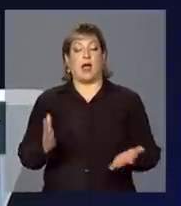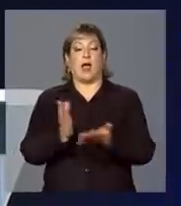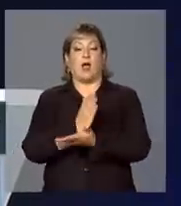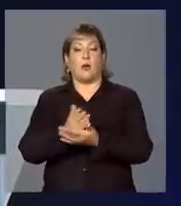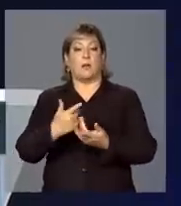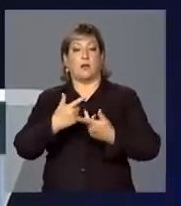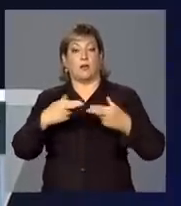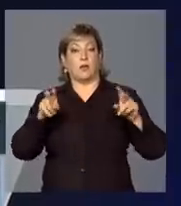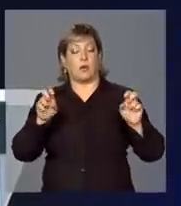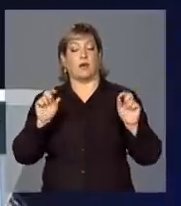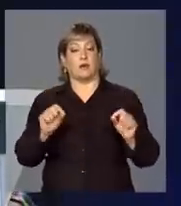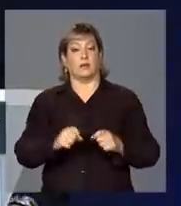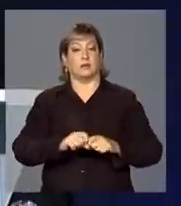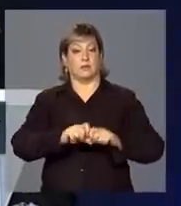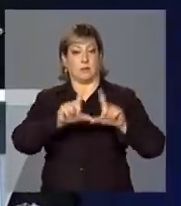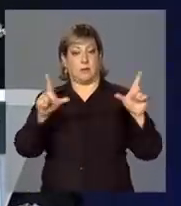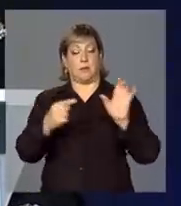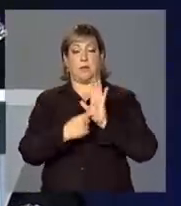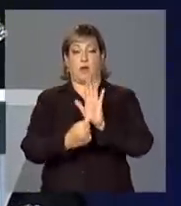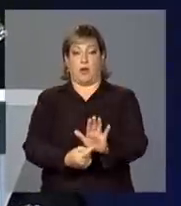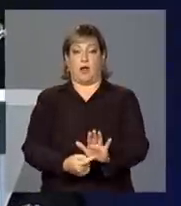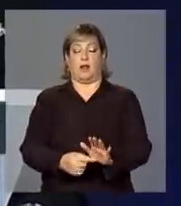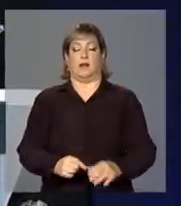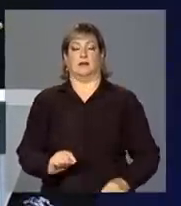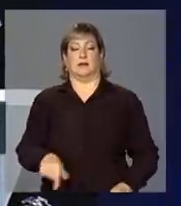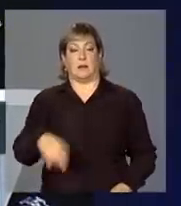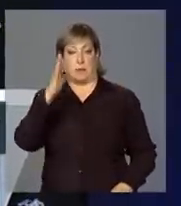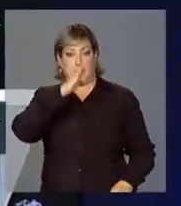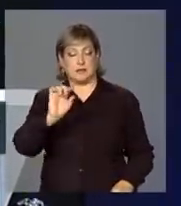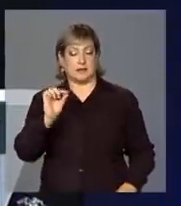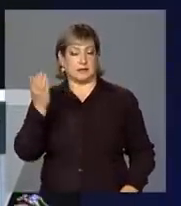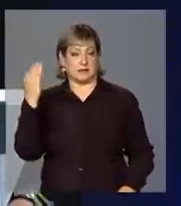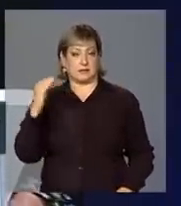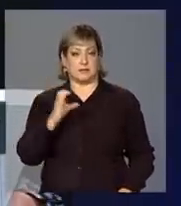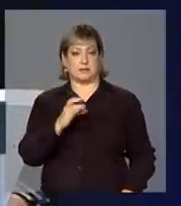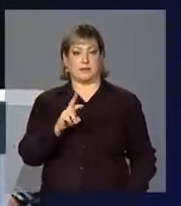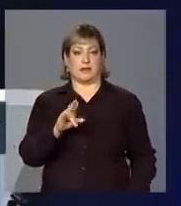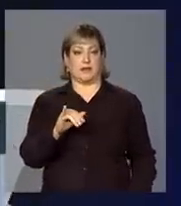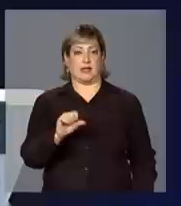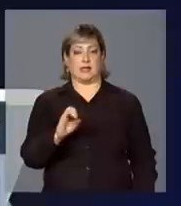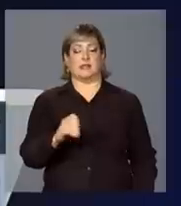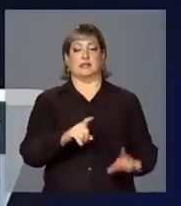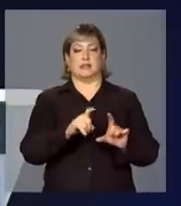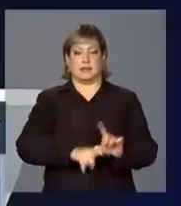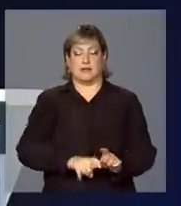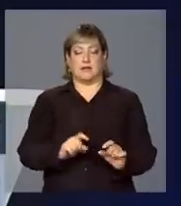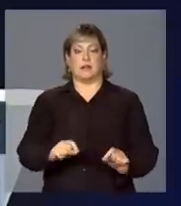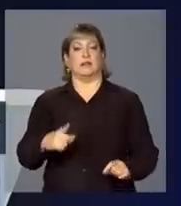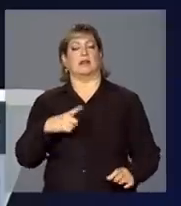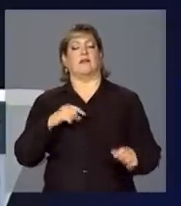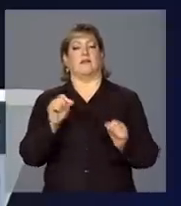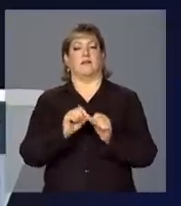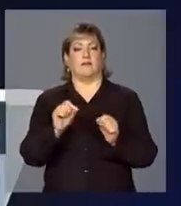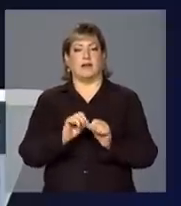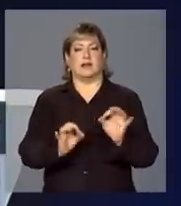forma clara. O Brasil, durante a crise da dívida, construiu mecanismos perversos